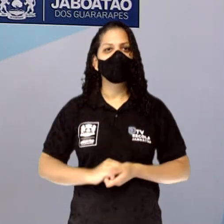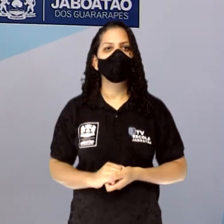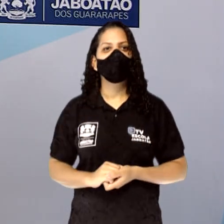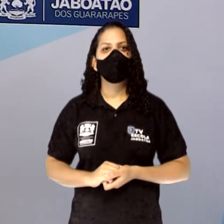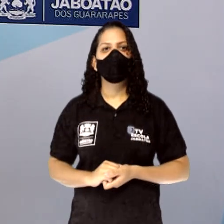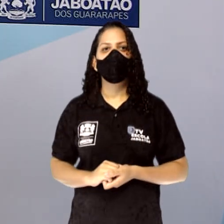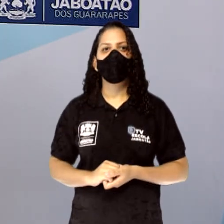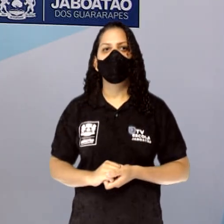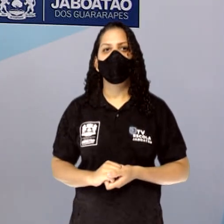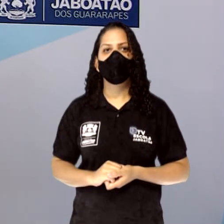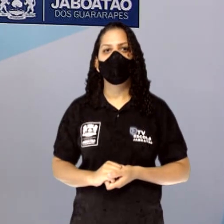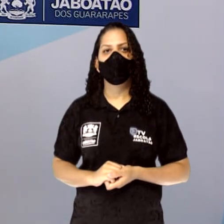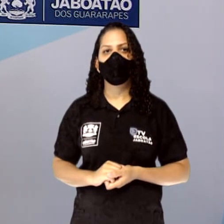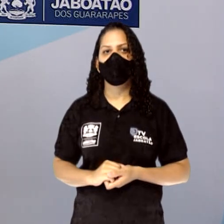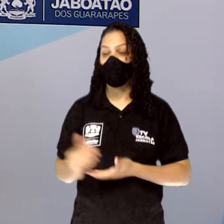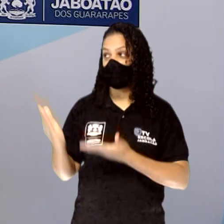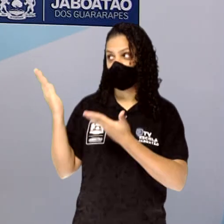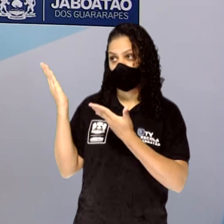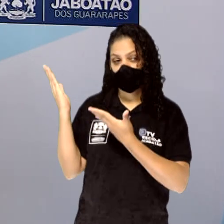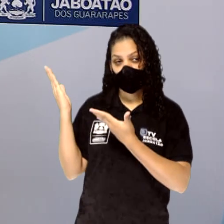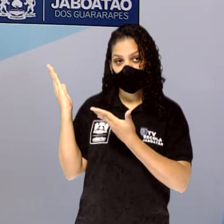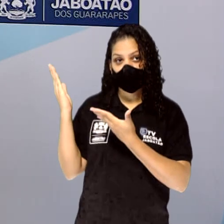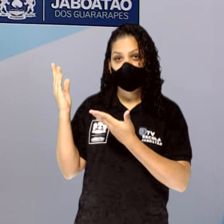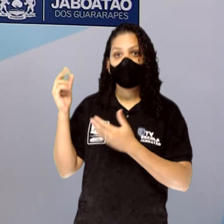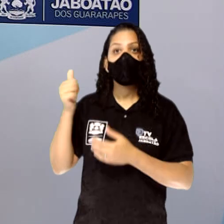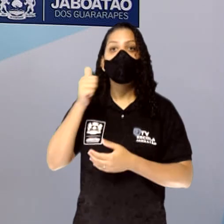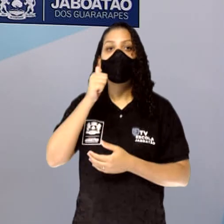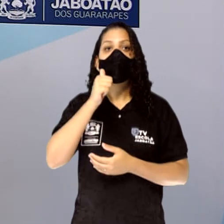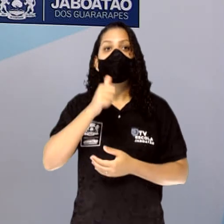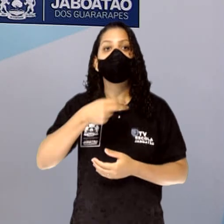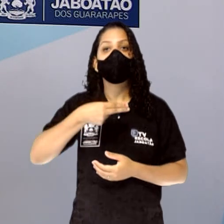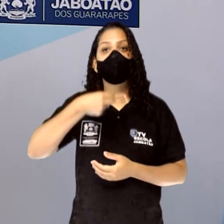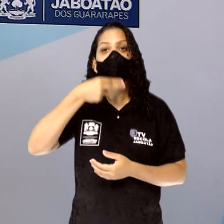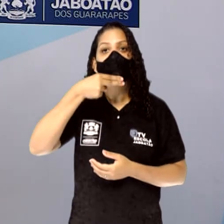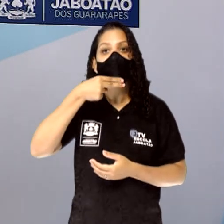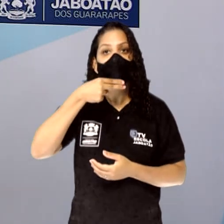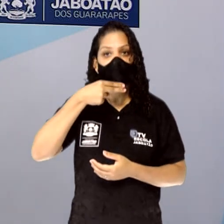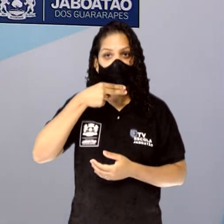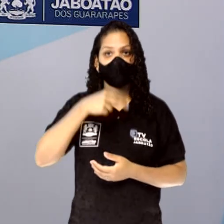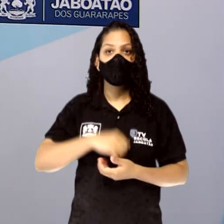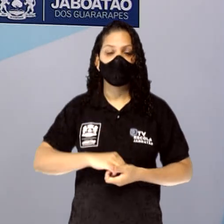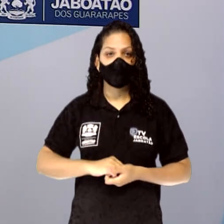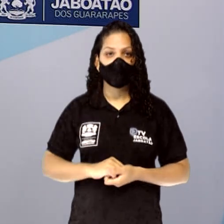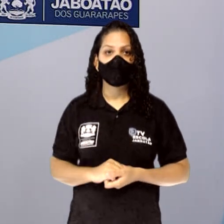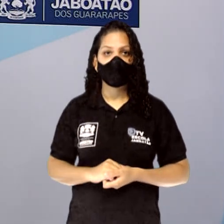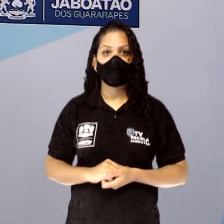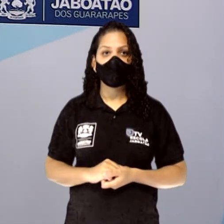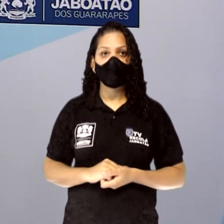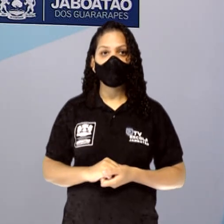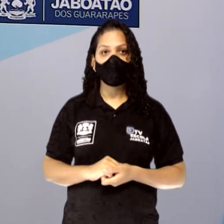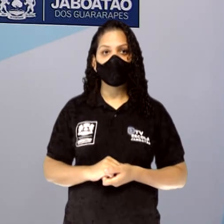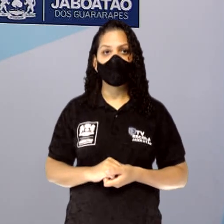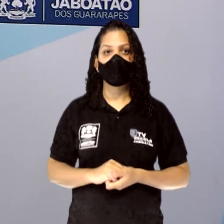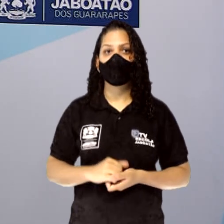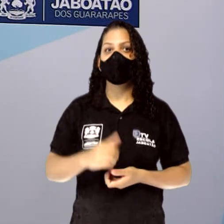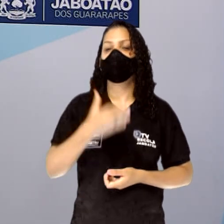Perfeito. Granddaughter. Mais uma vez. Granddaughter.